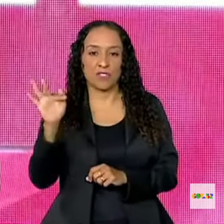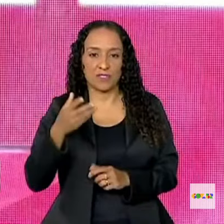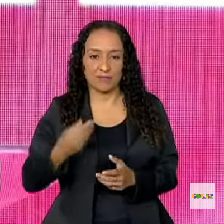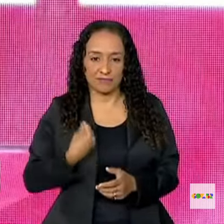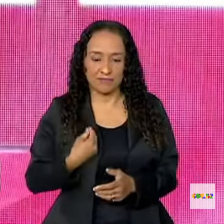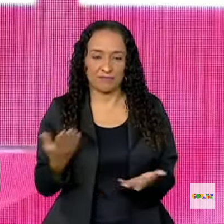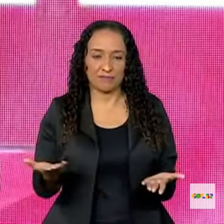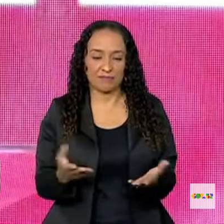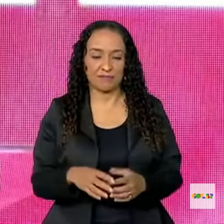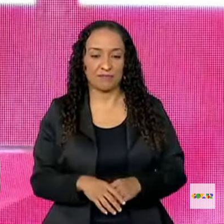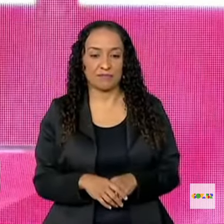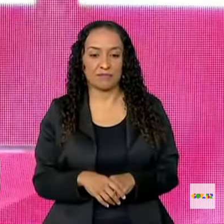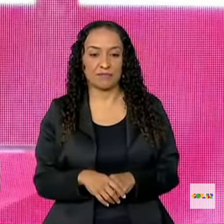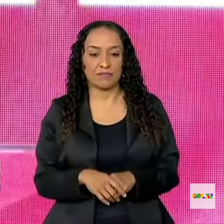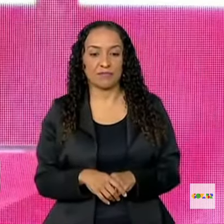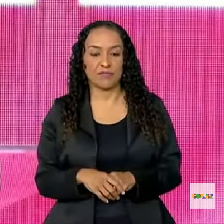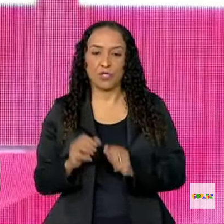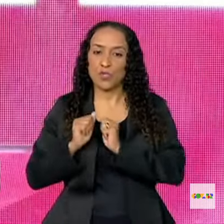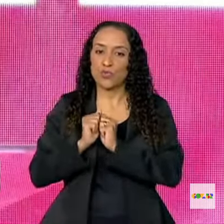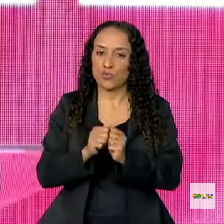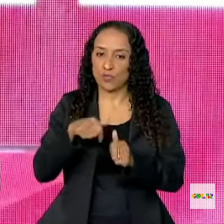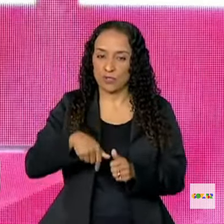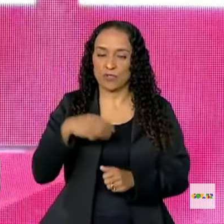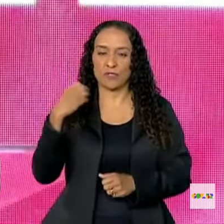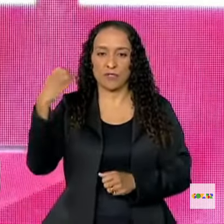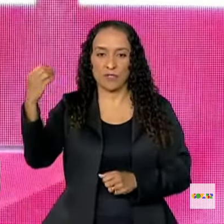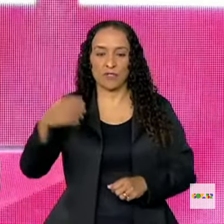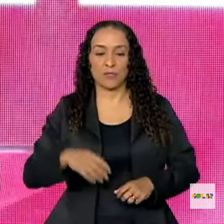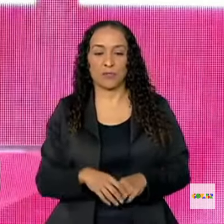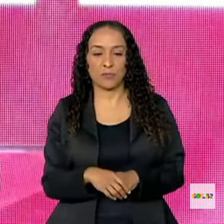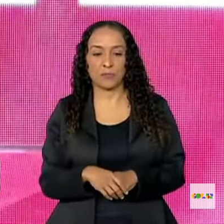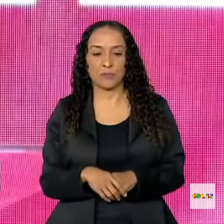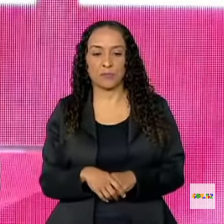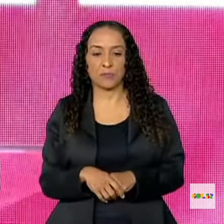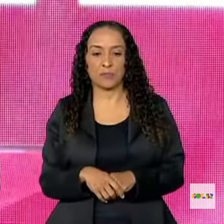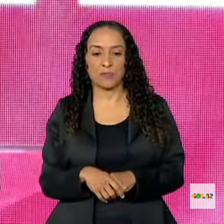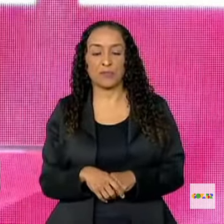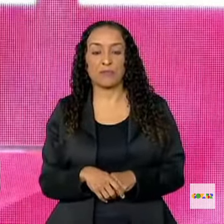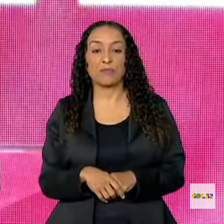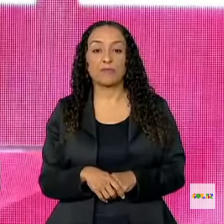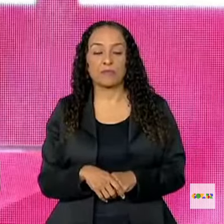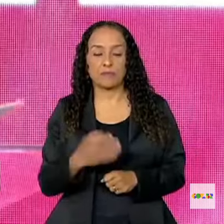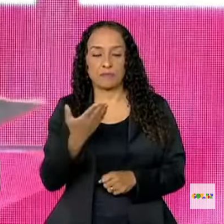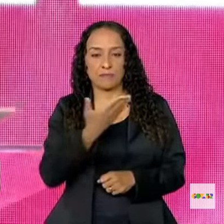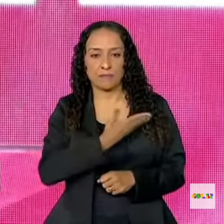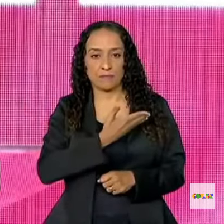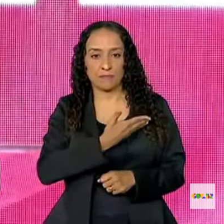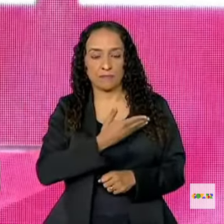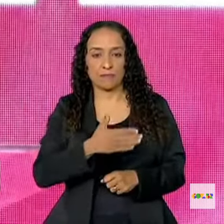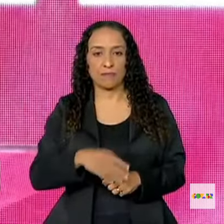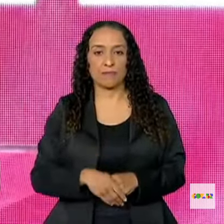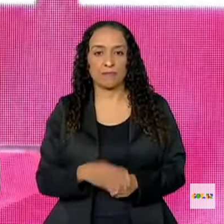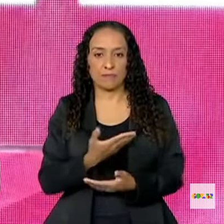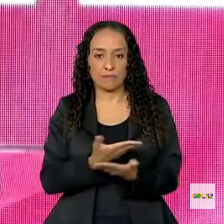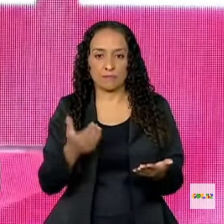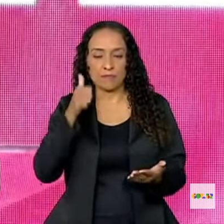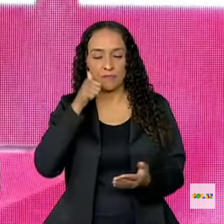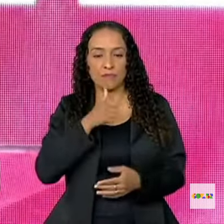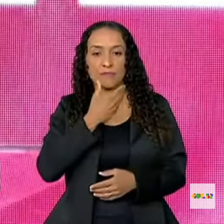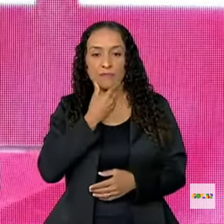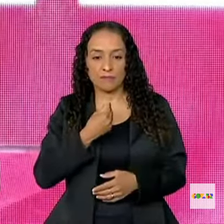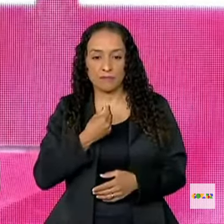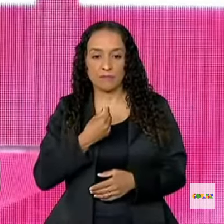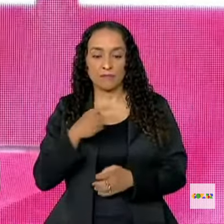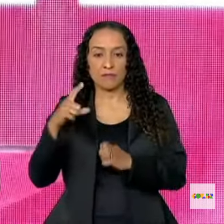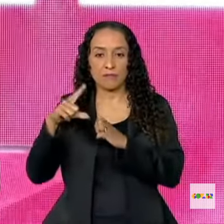aqui me acompanhando nessa viagem amigos e amigas